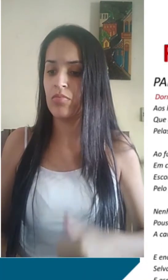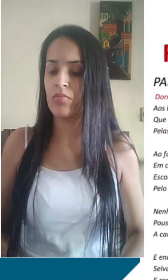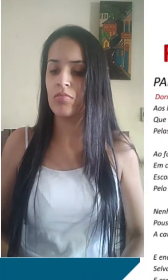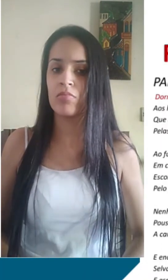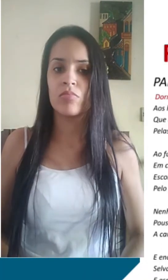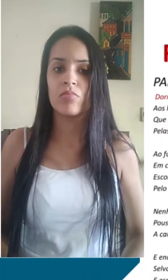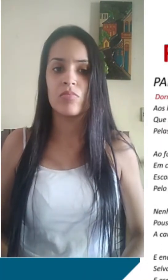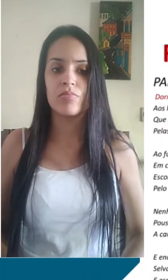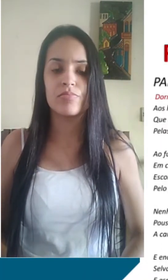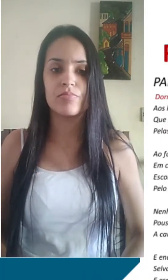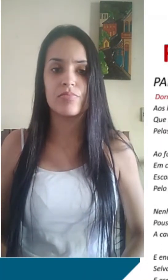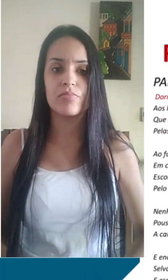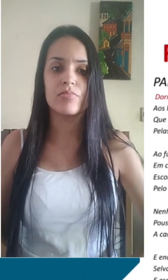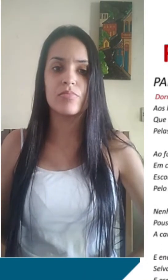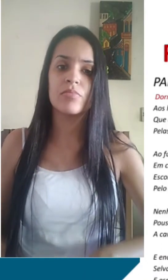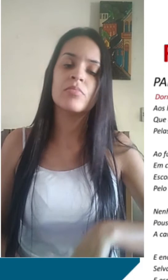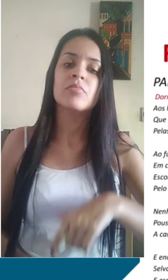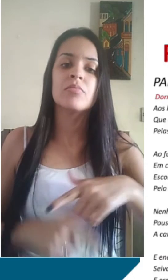Paisagem, de Francisca Júlia.